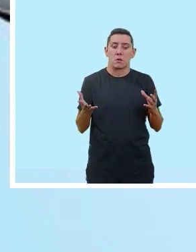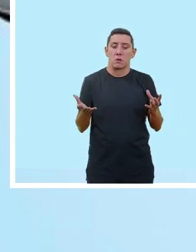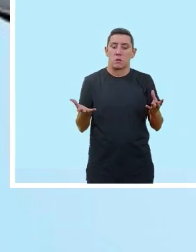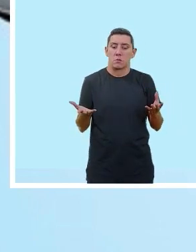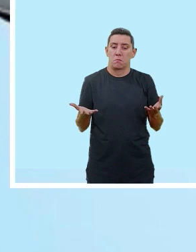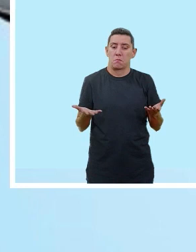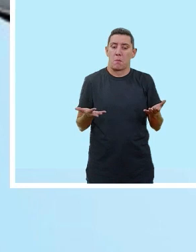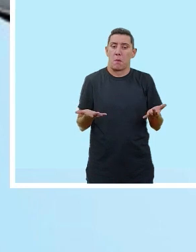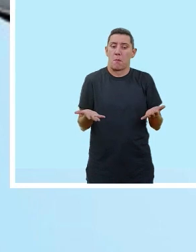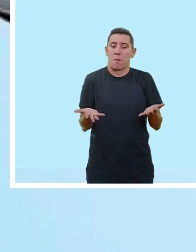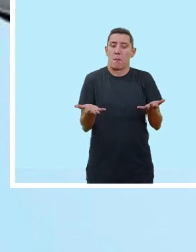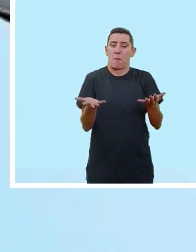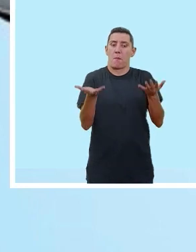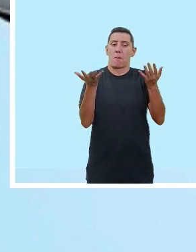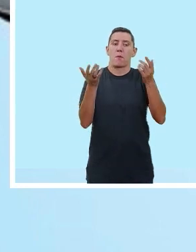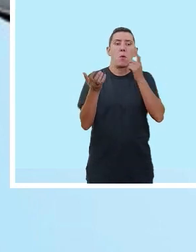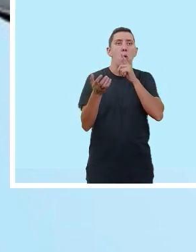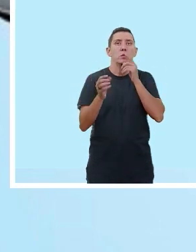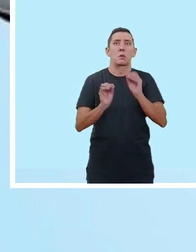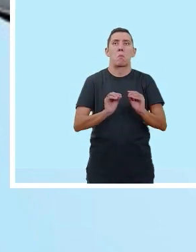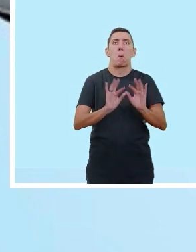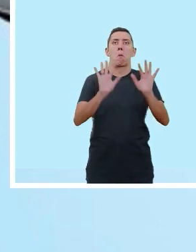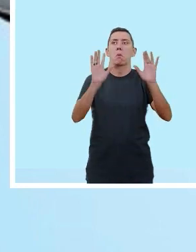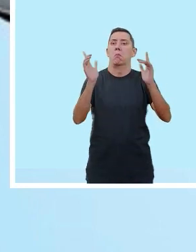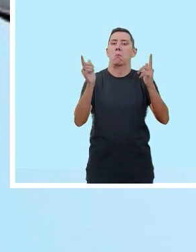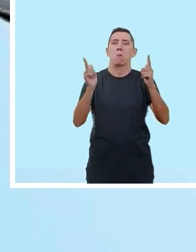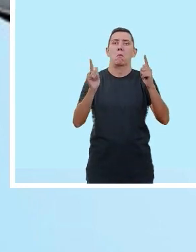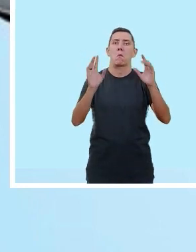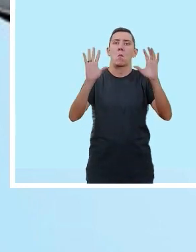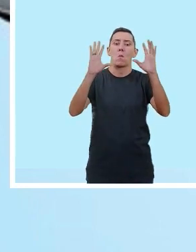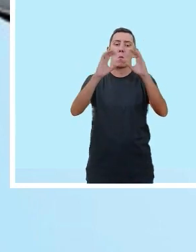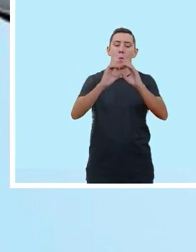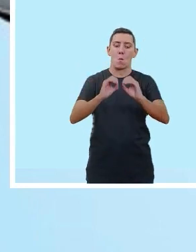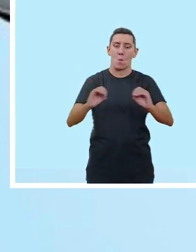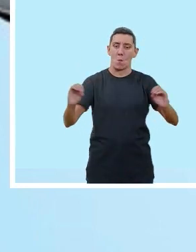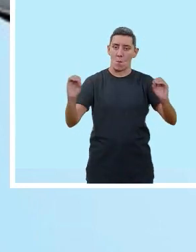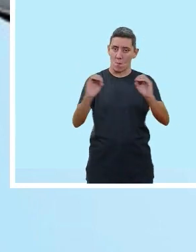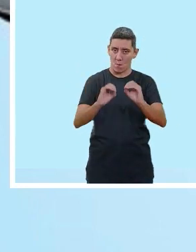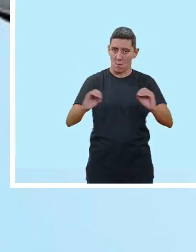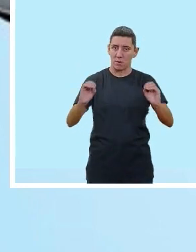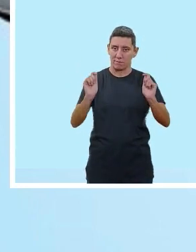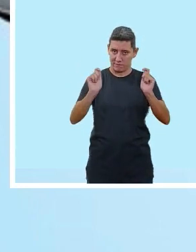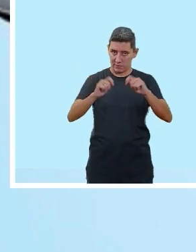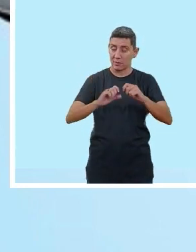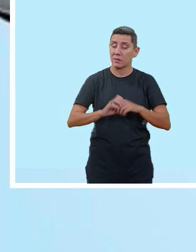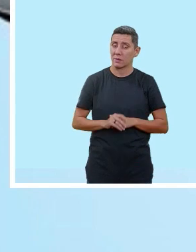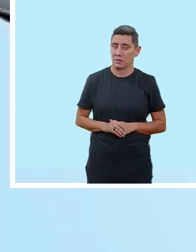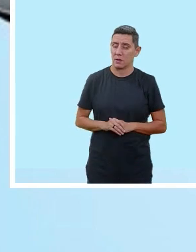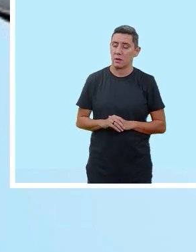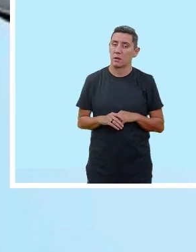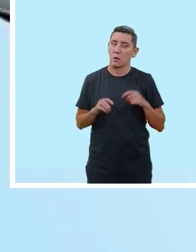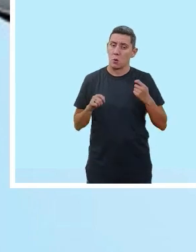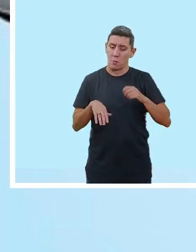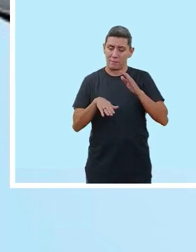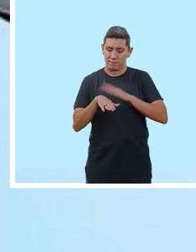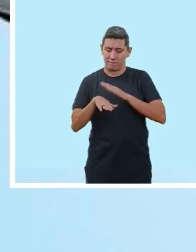realmente seja neutra em relação a emissões de carbono. Então nós temos que atuar em todos esses tópicos